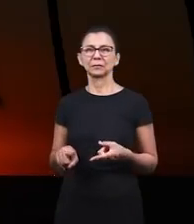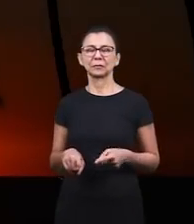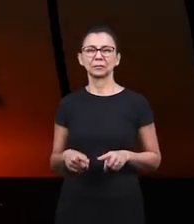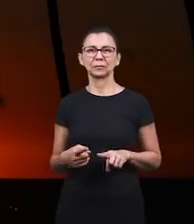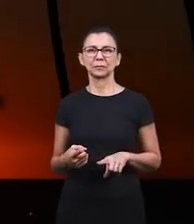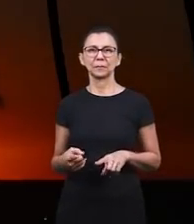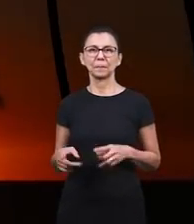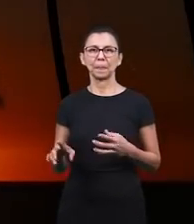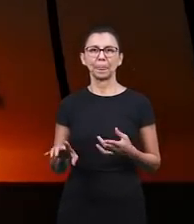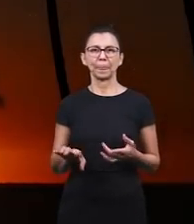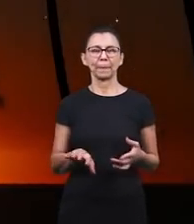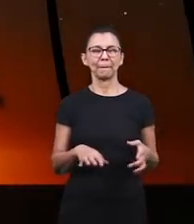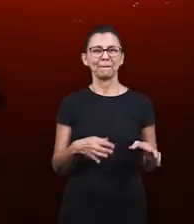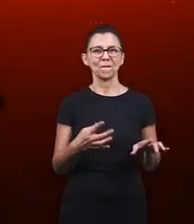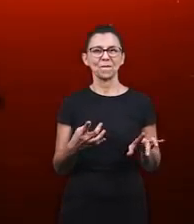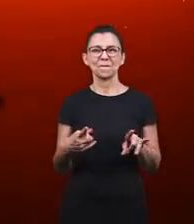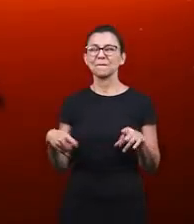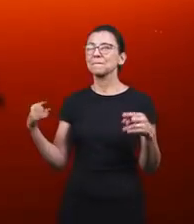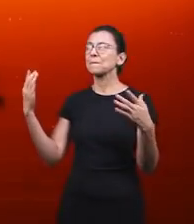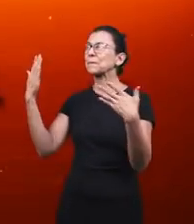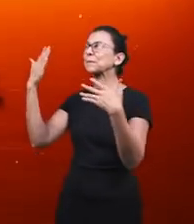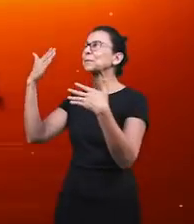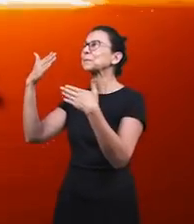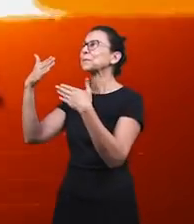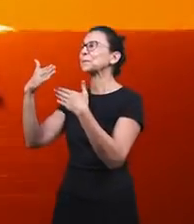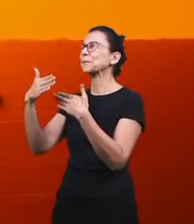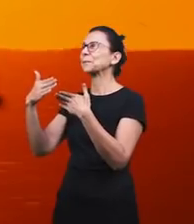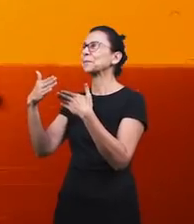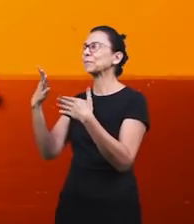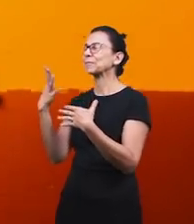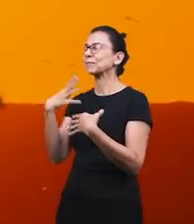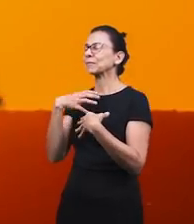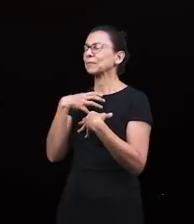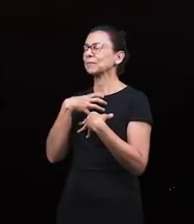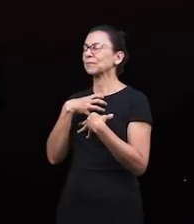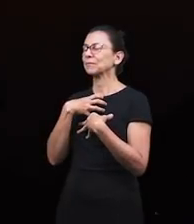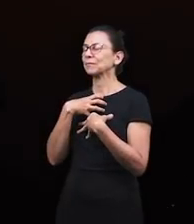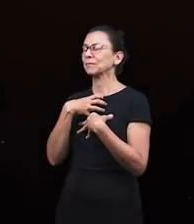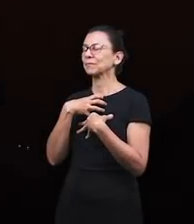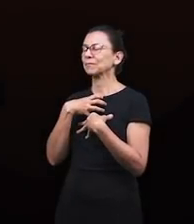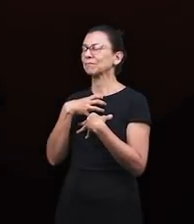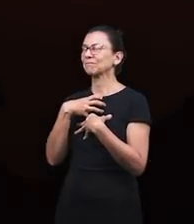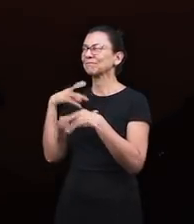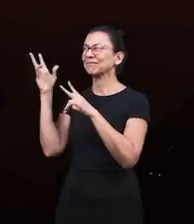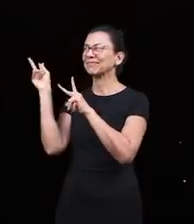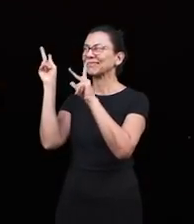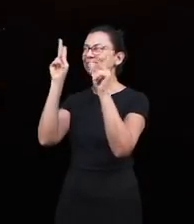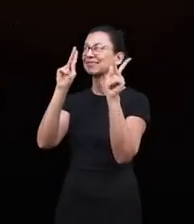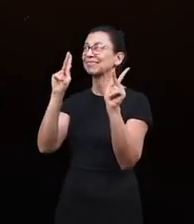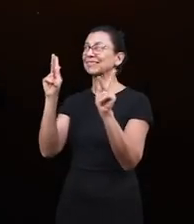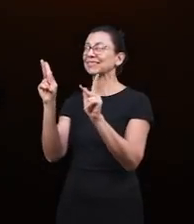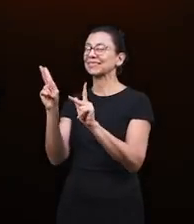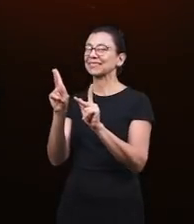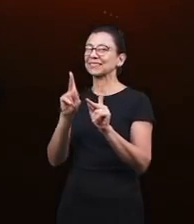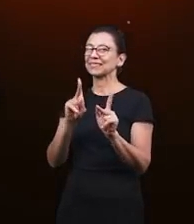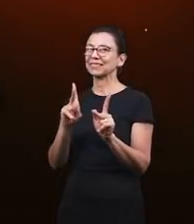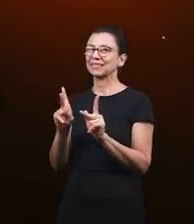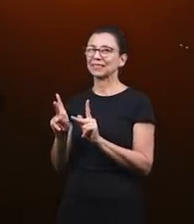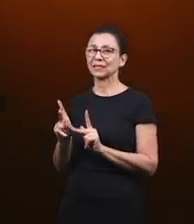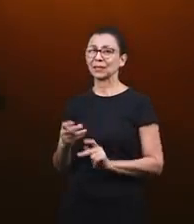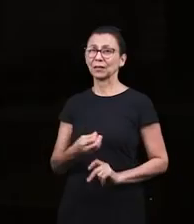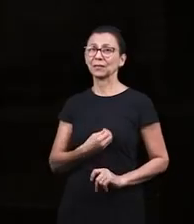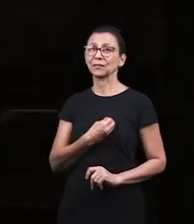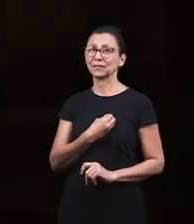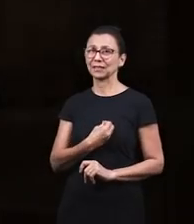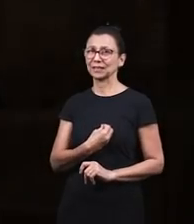Em ti eu encontro, ó Deus, toda paz e a vida que